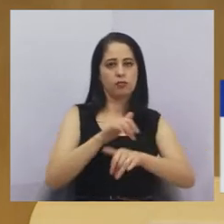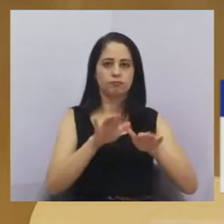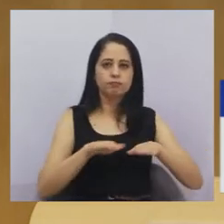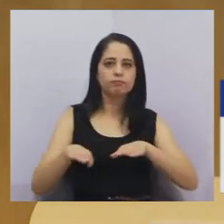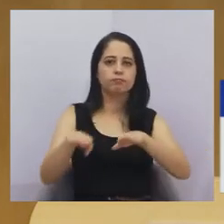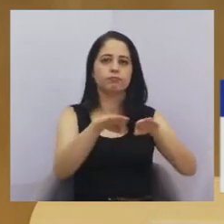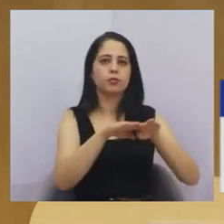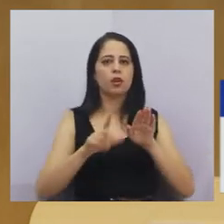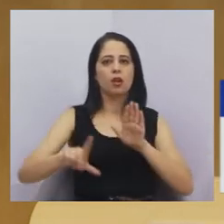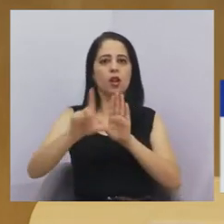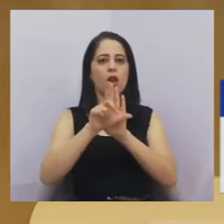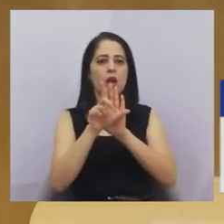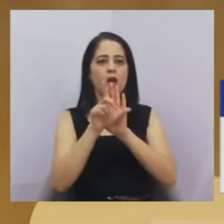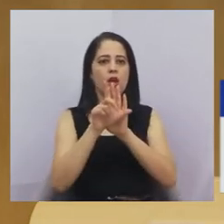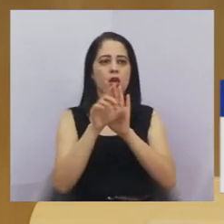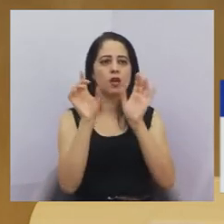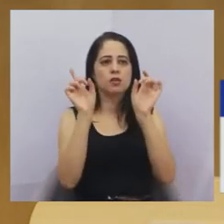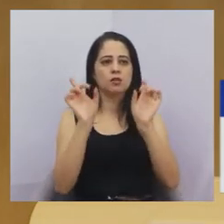lei específica.